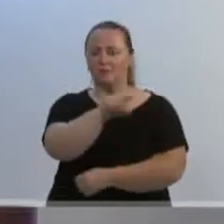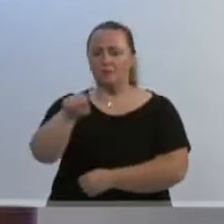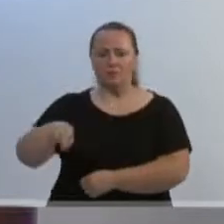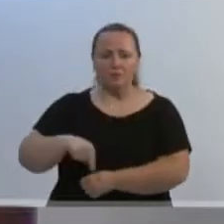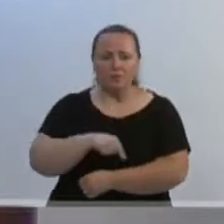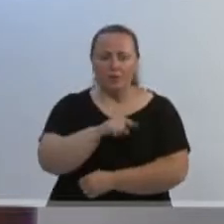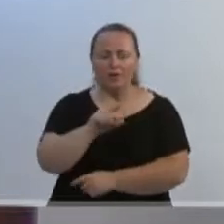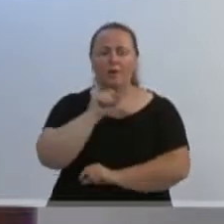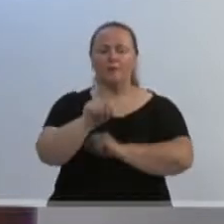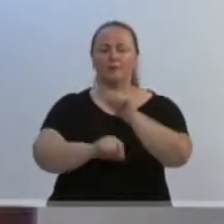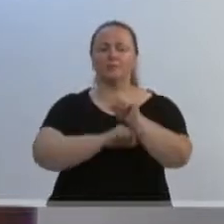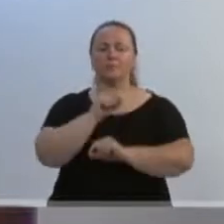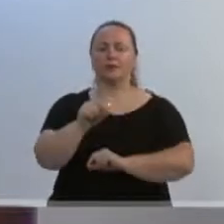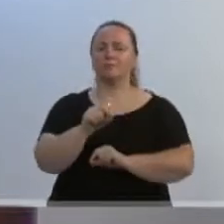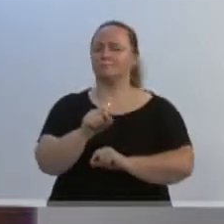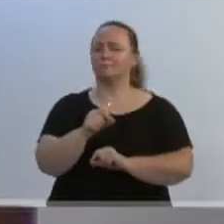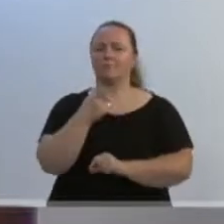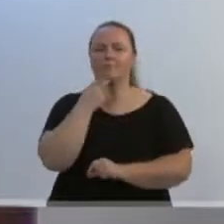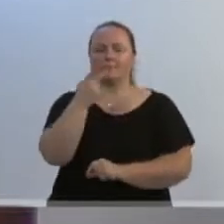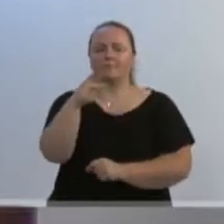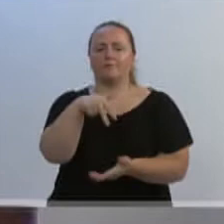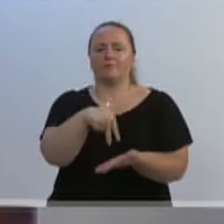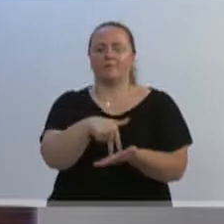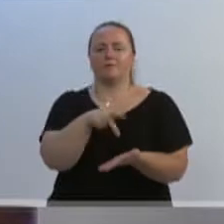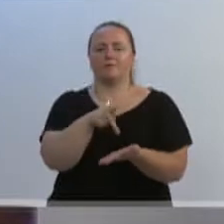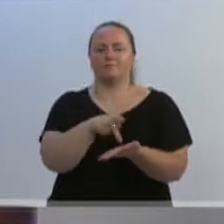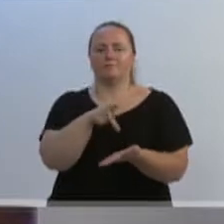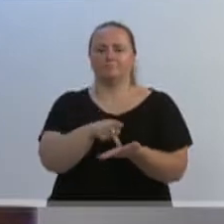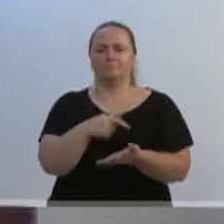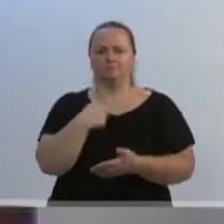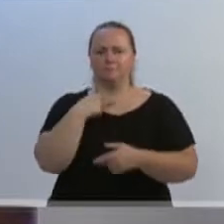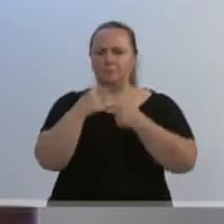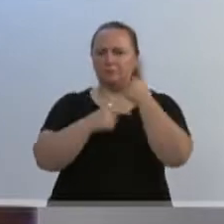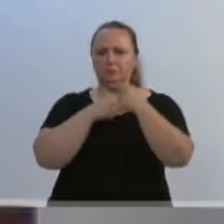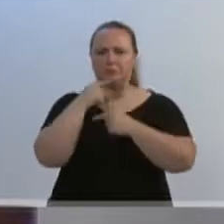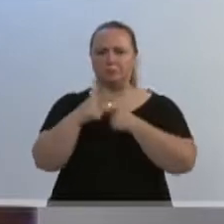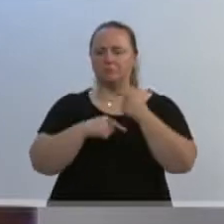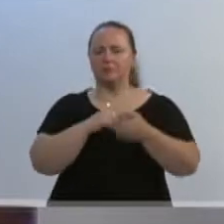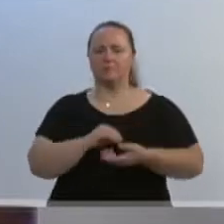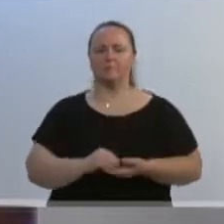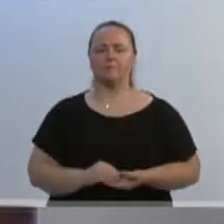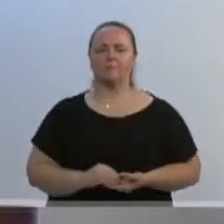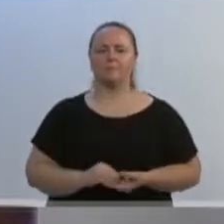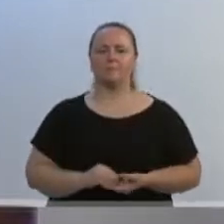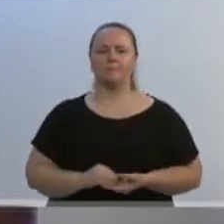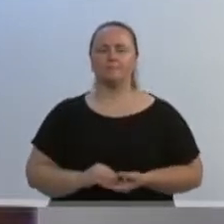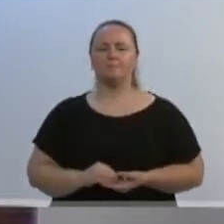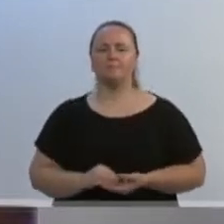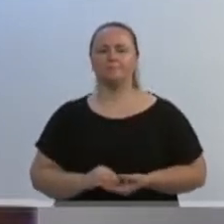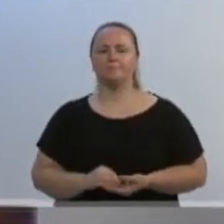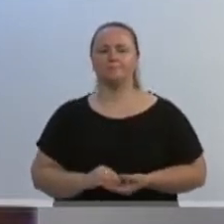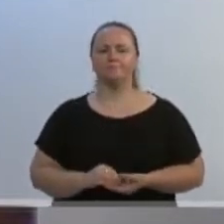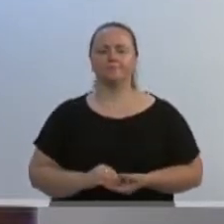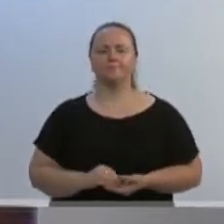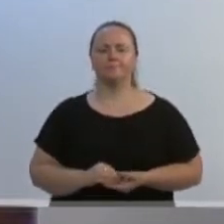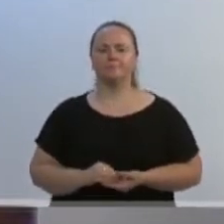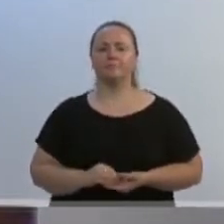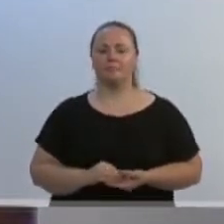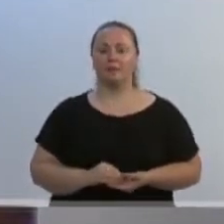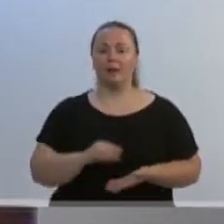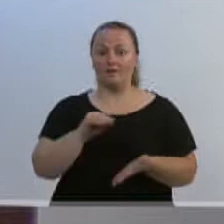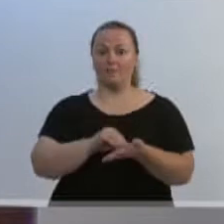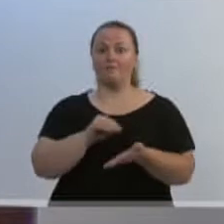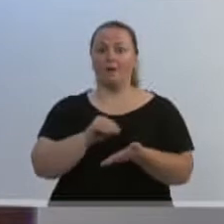a qualquer preço. E eu não tenho dúvida que a intolerância é a geradora